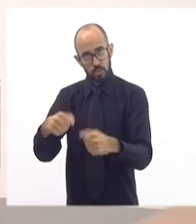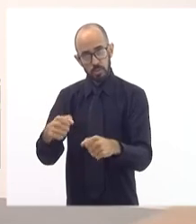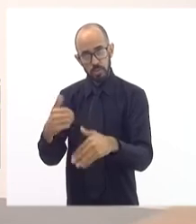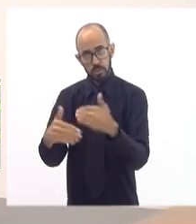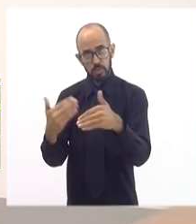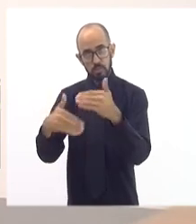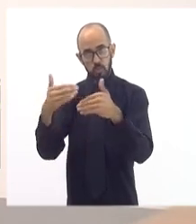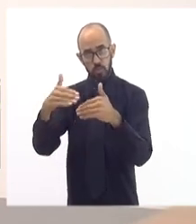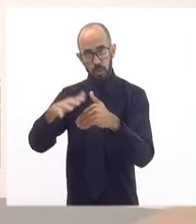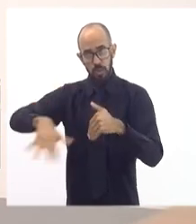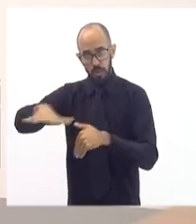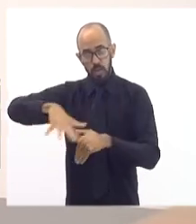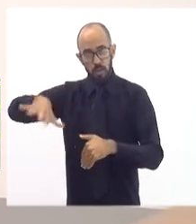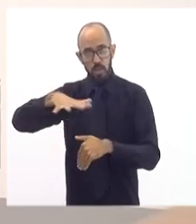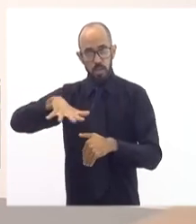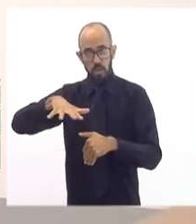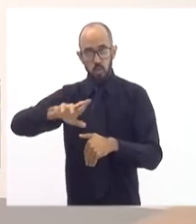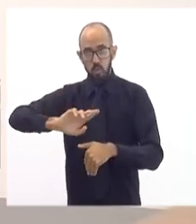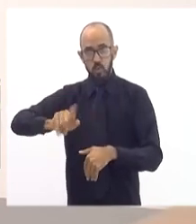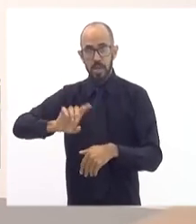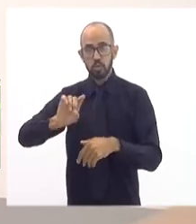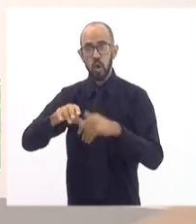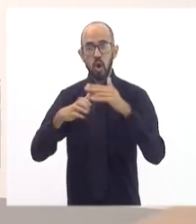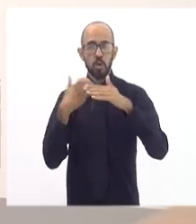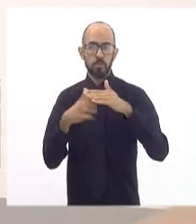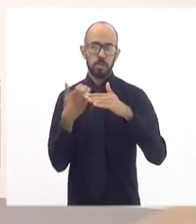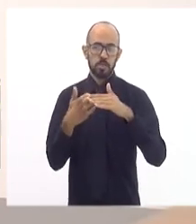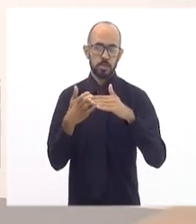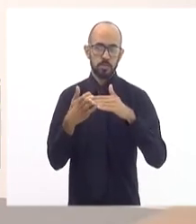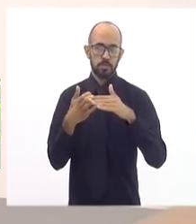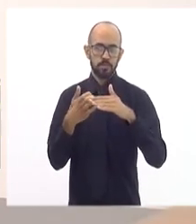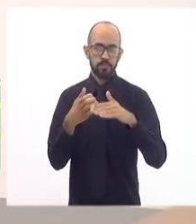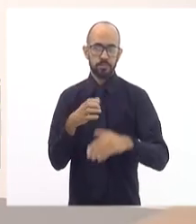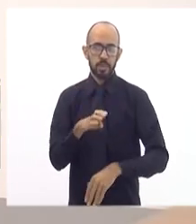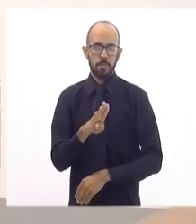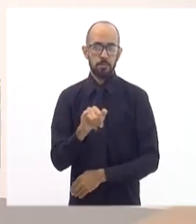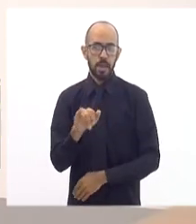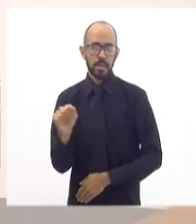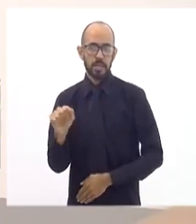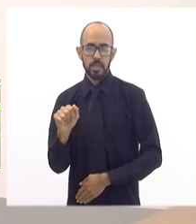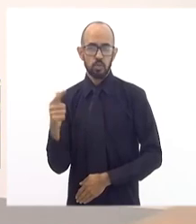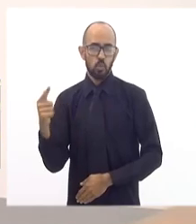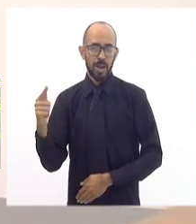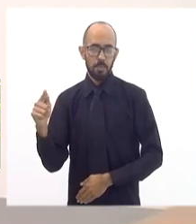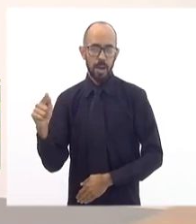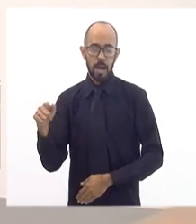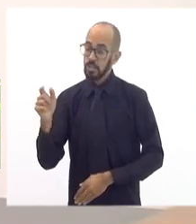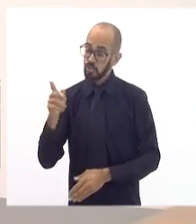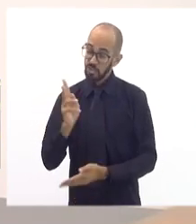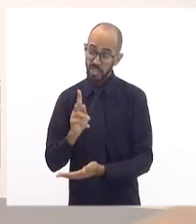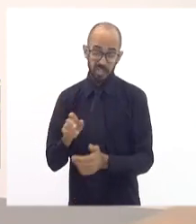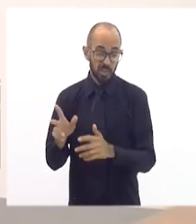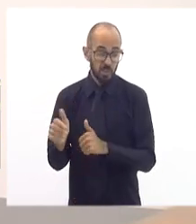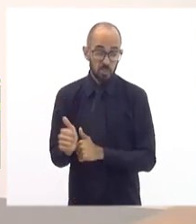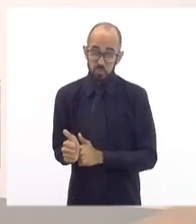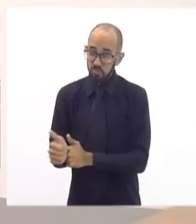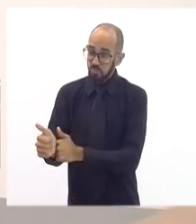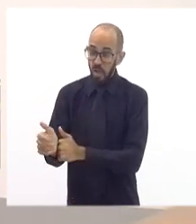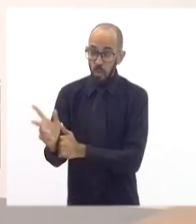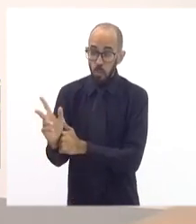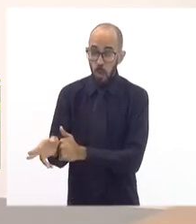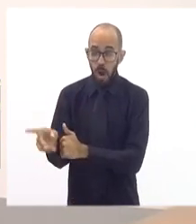aquela região não só porque empresas porque a Baía de Guanabara a gente está seguindo o mesmo caminho e digo mais nós vamos seguir no caminho